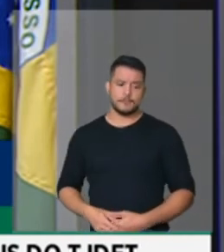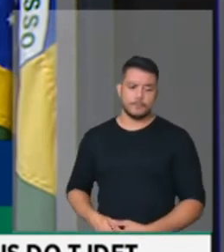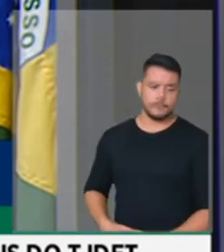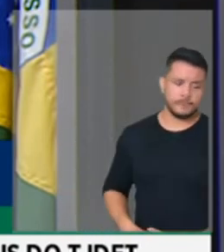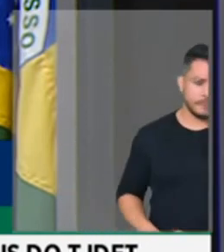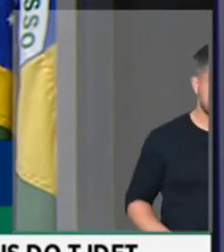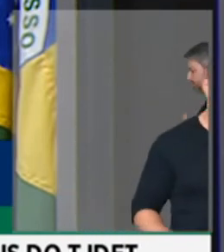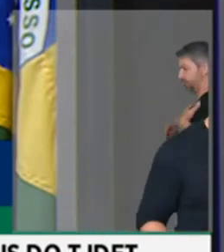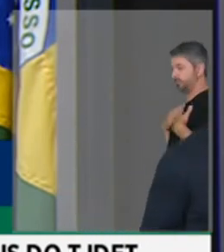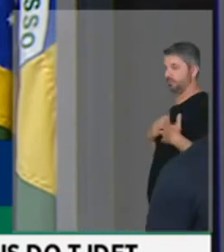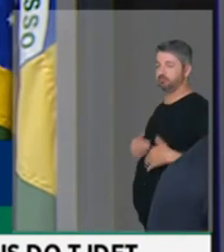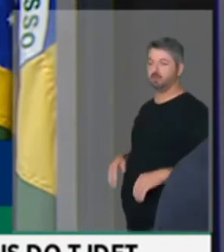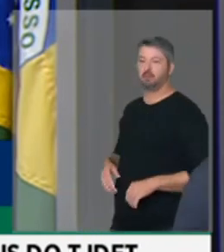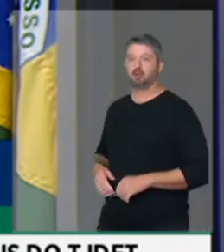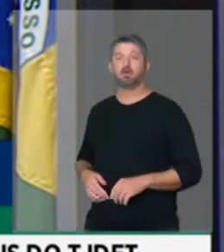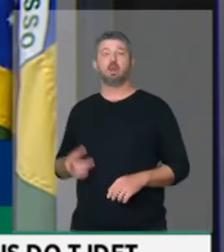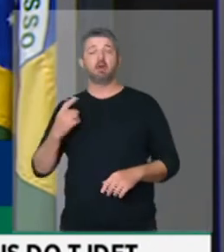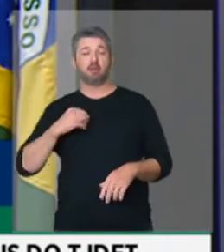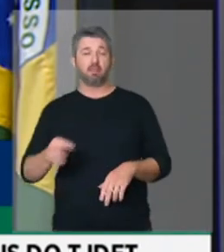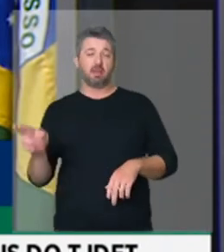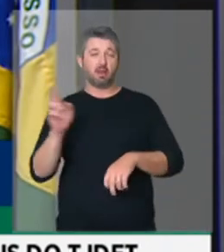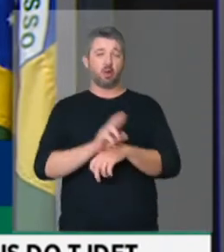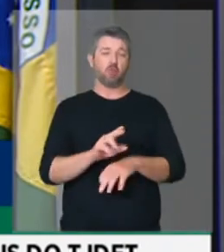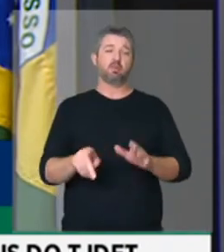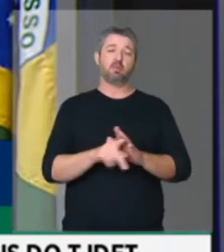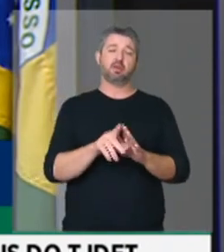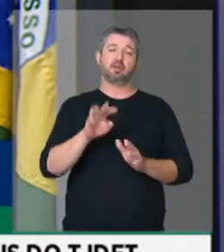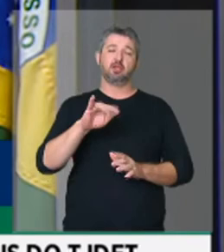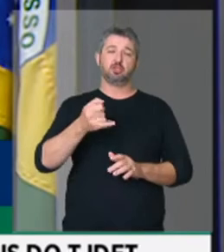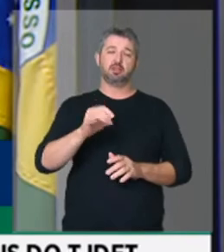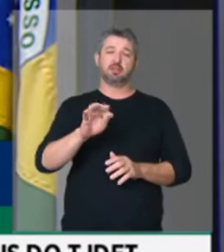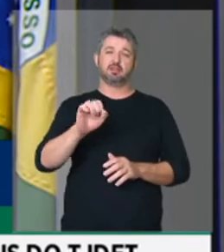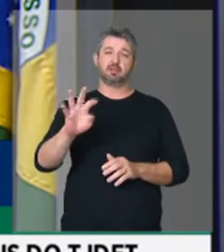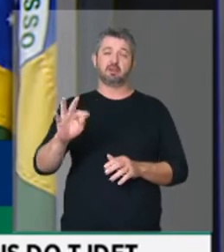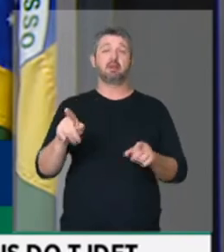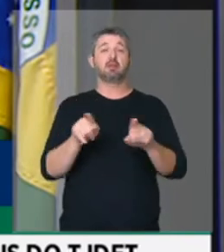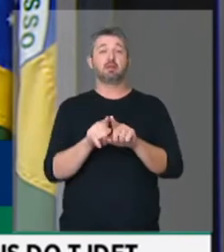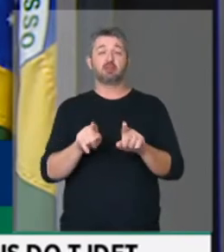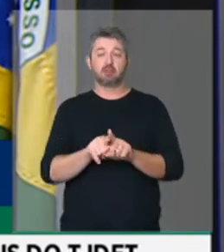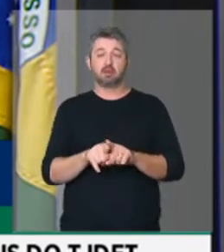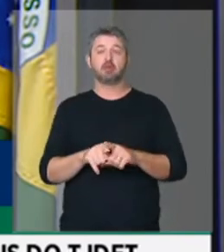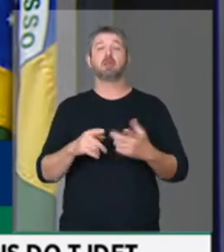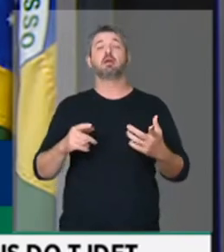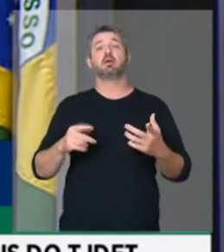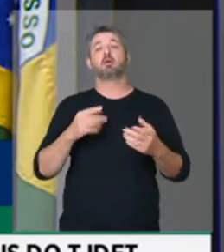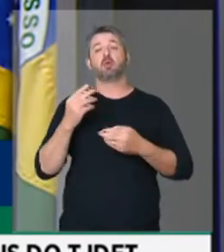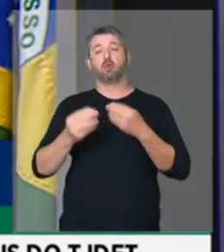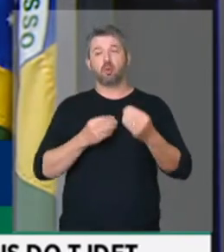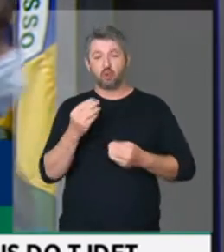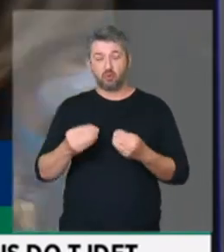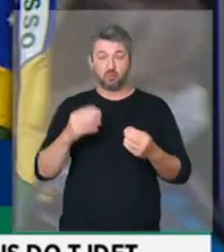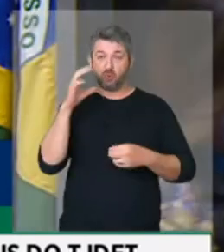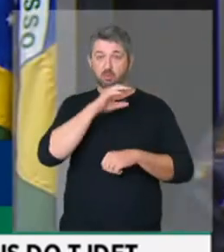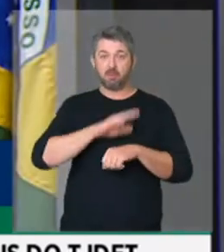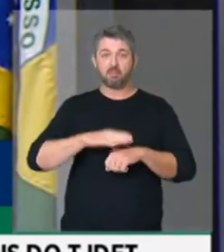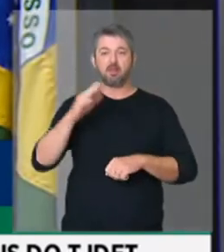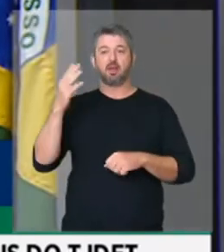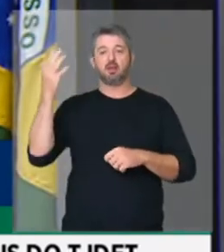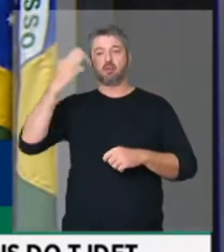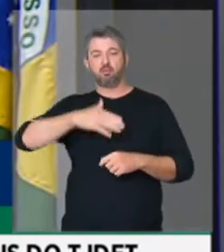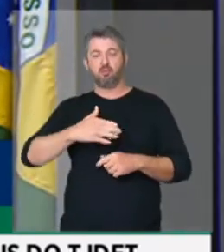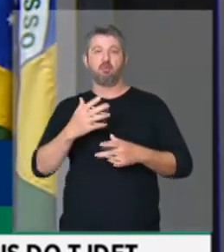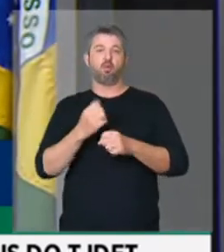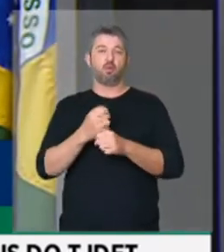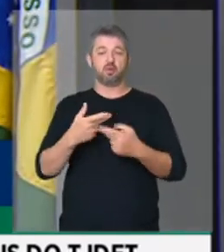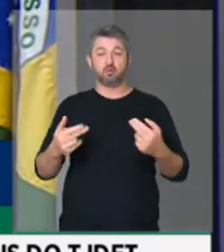as turmas recursais do TJDFT, com 4 magistrados de forma permanente, de modo a aumentar a celeridade na prestação jurisdicional.